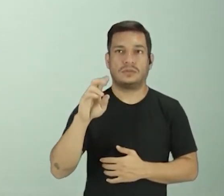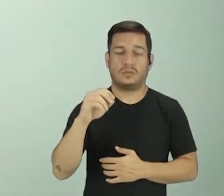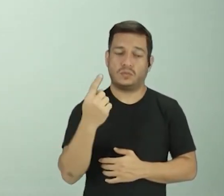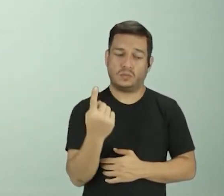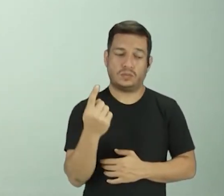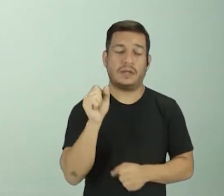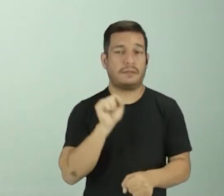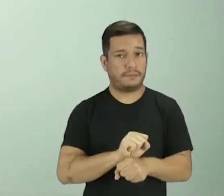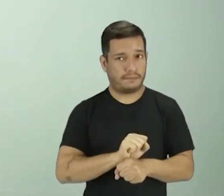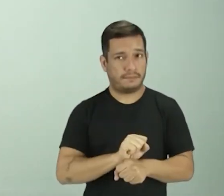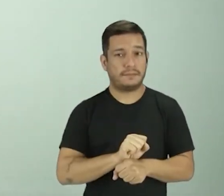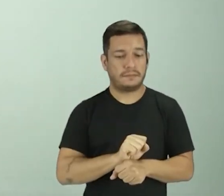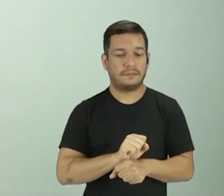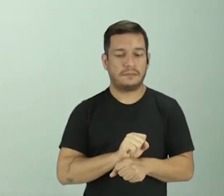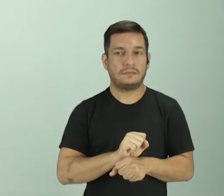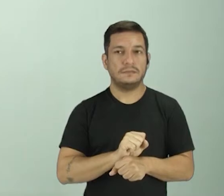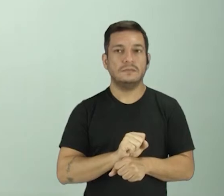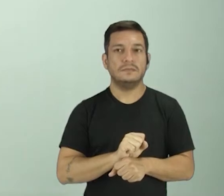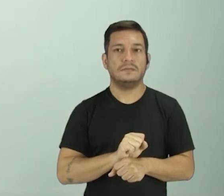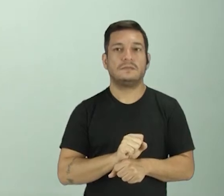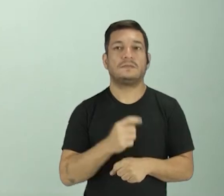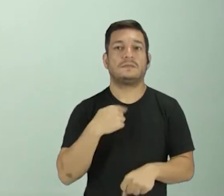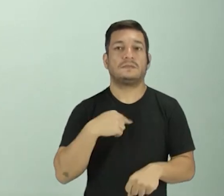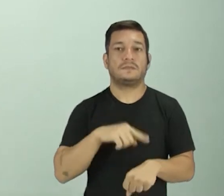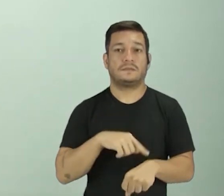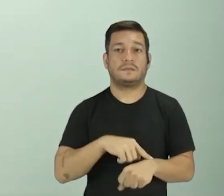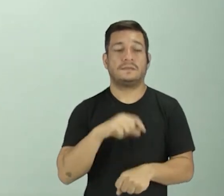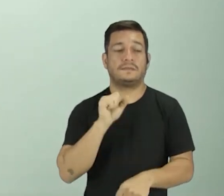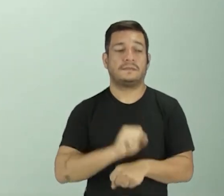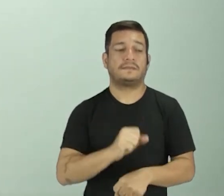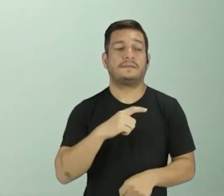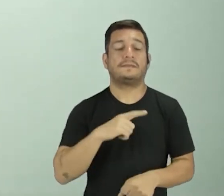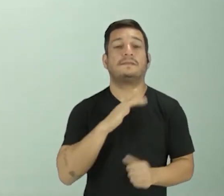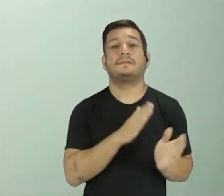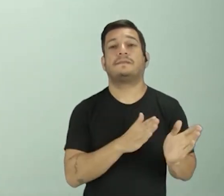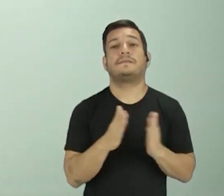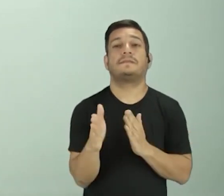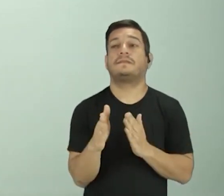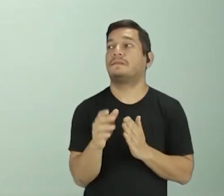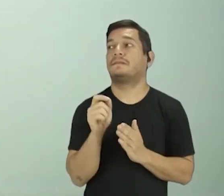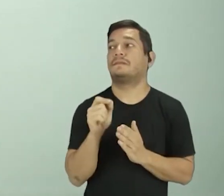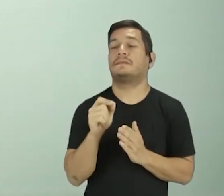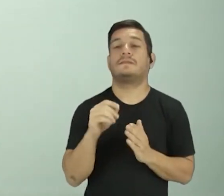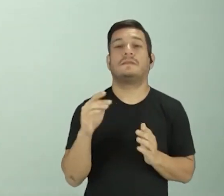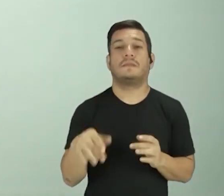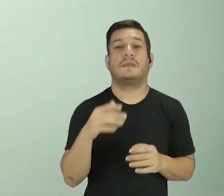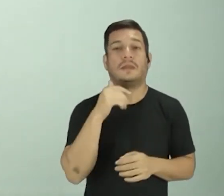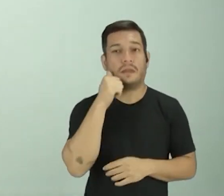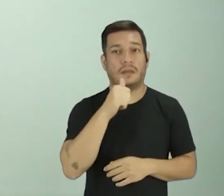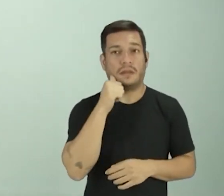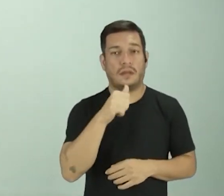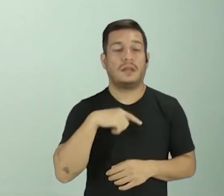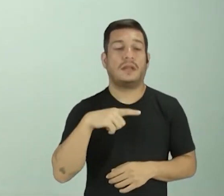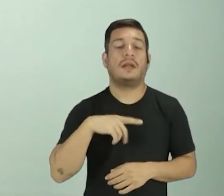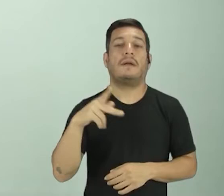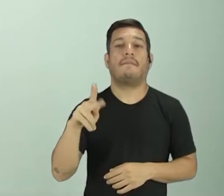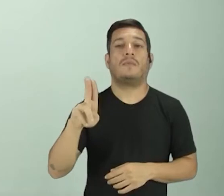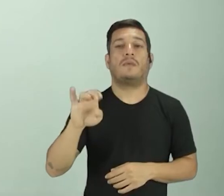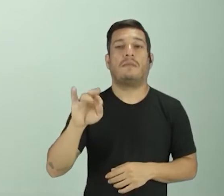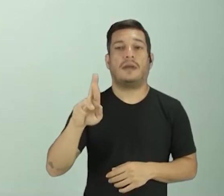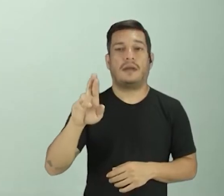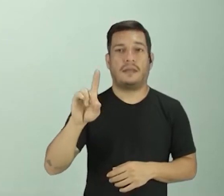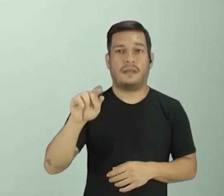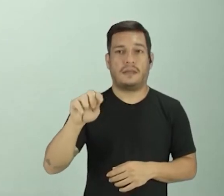E aí elas param. Nesse momento que elas param, vai ter um período aí, até quando a menina chega na